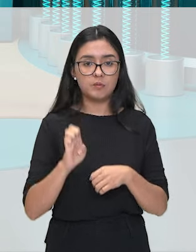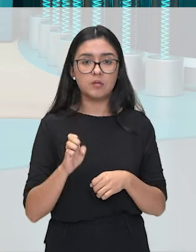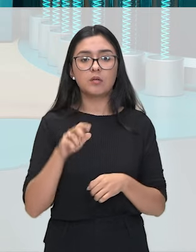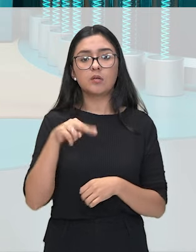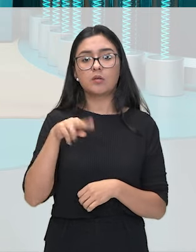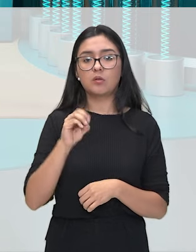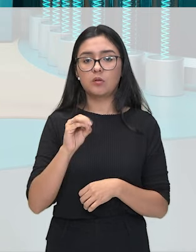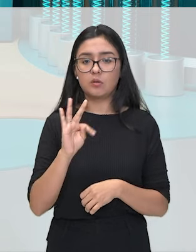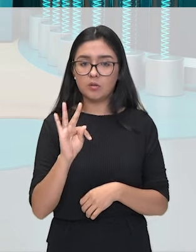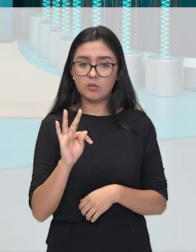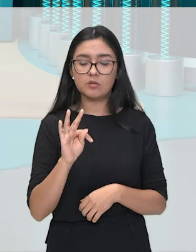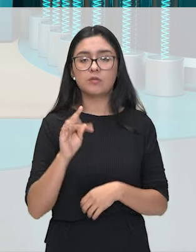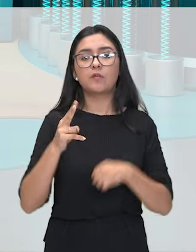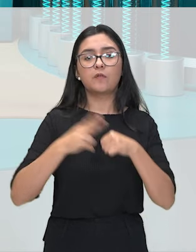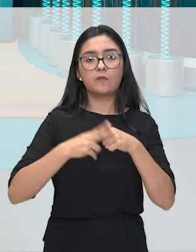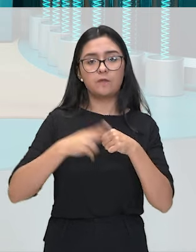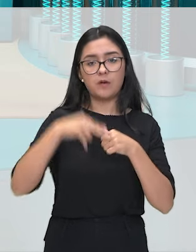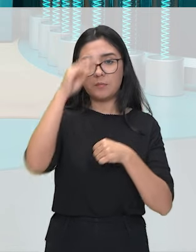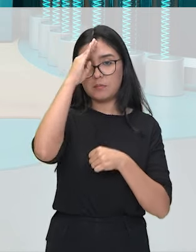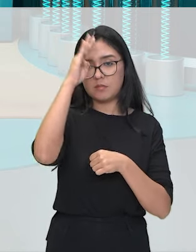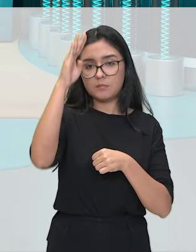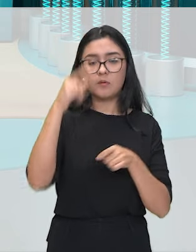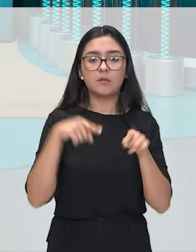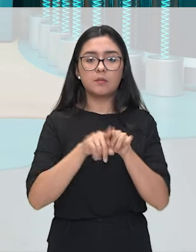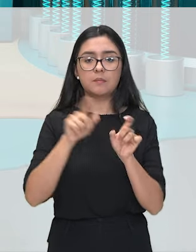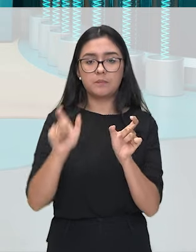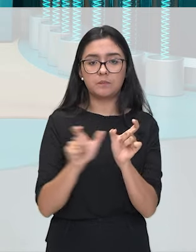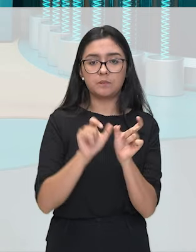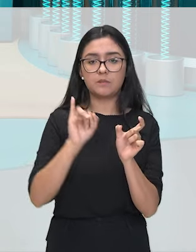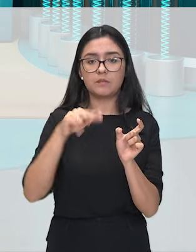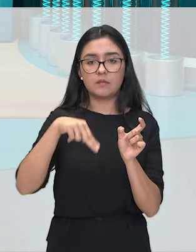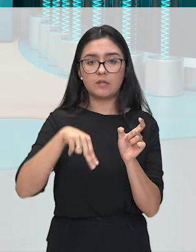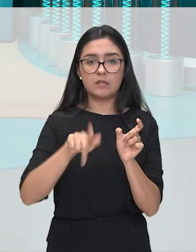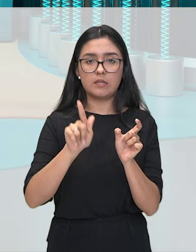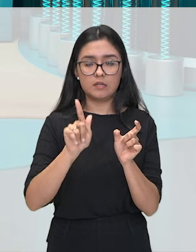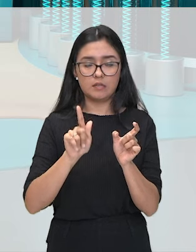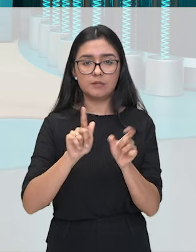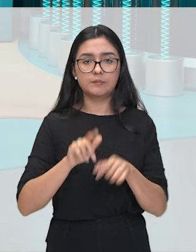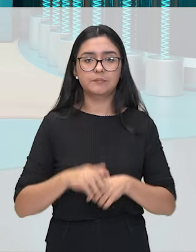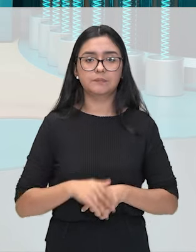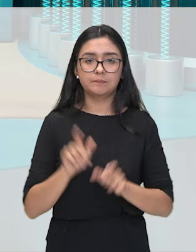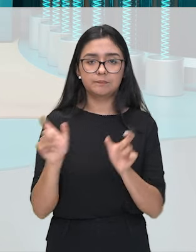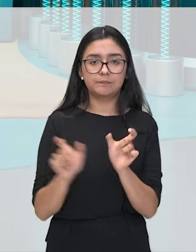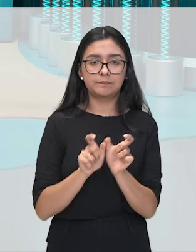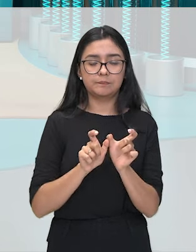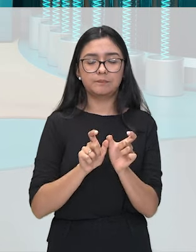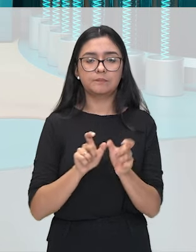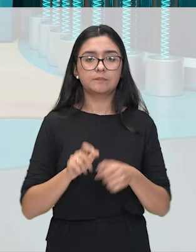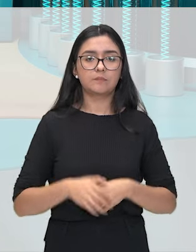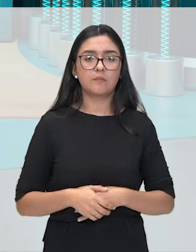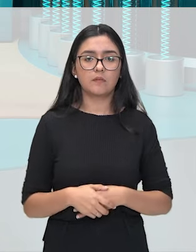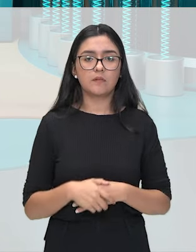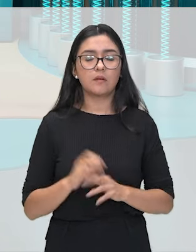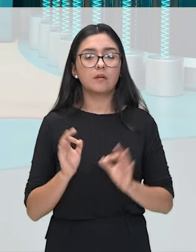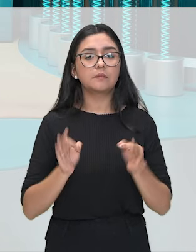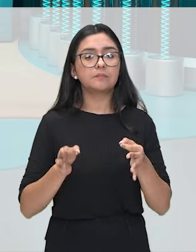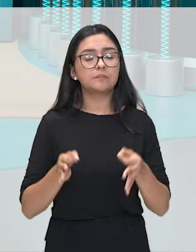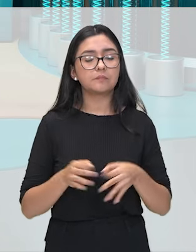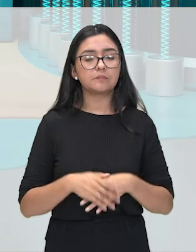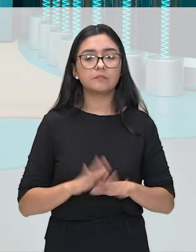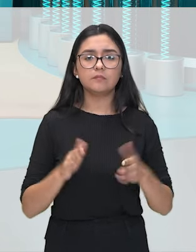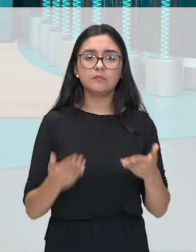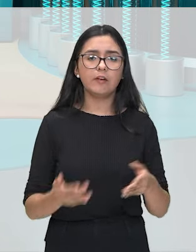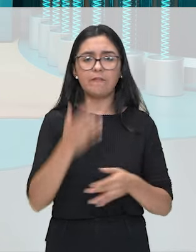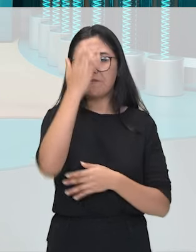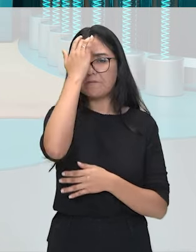not verb que é o verbo principal acompanhado do in certo então não tem como